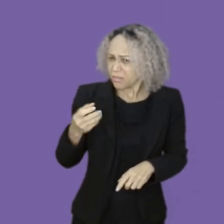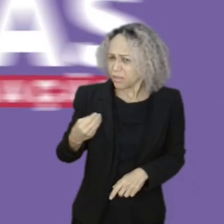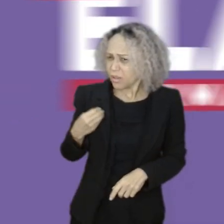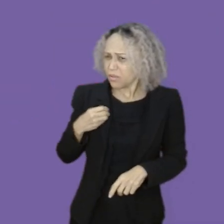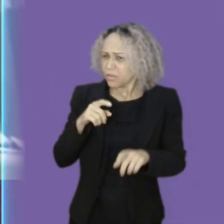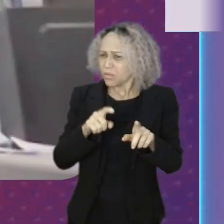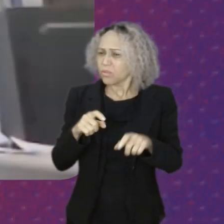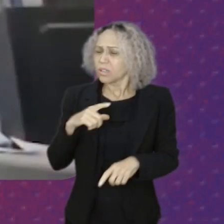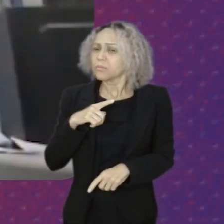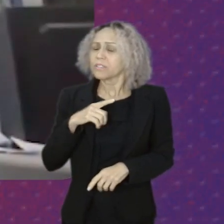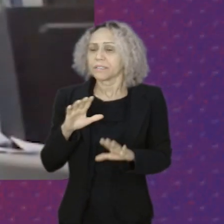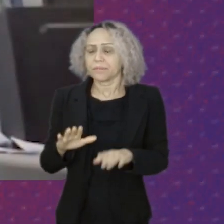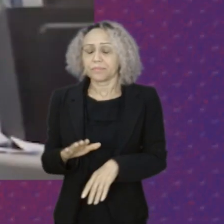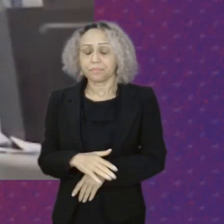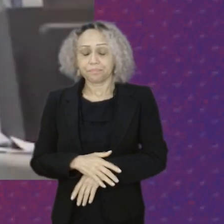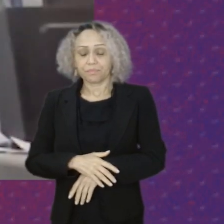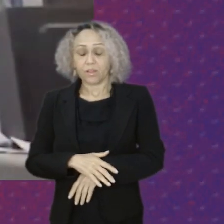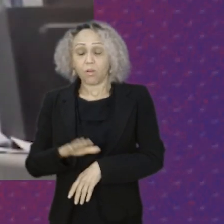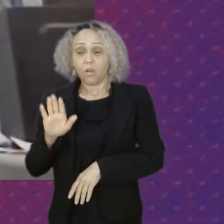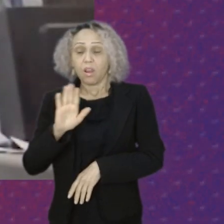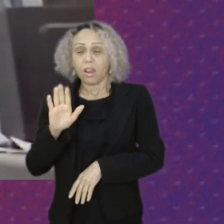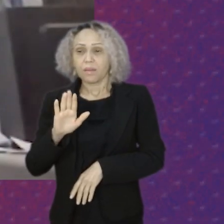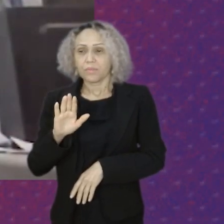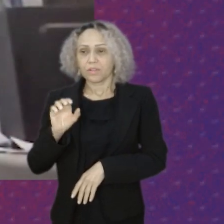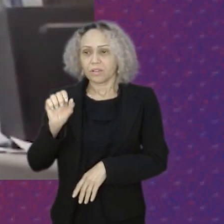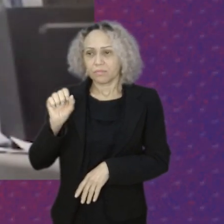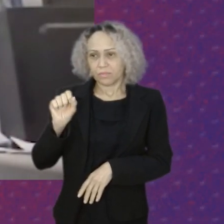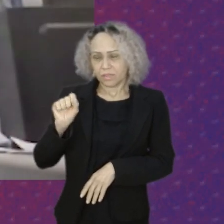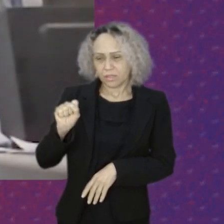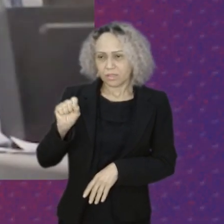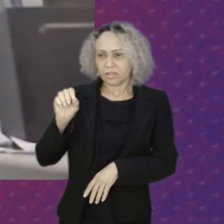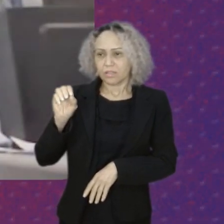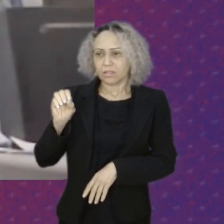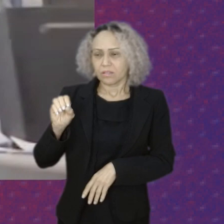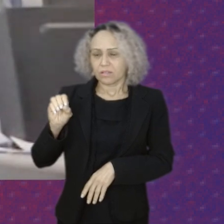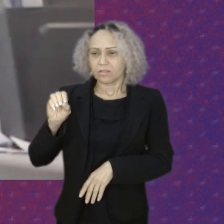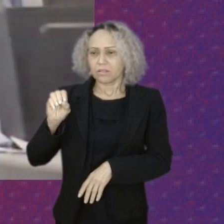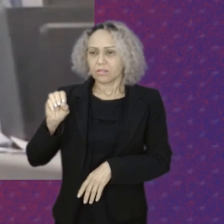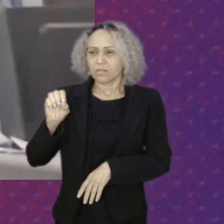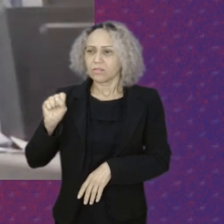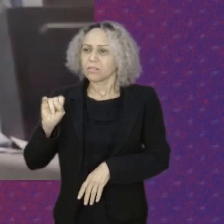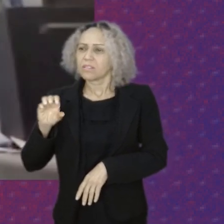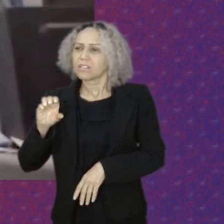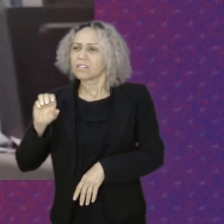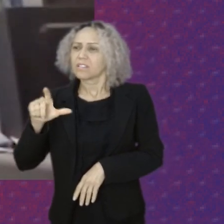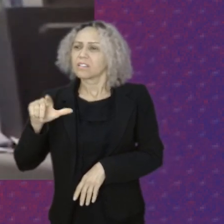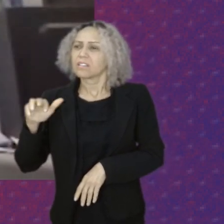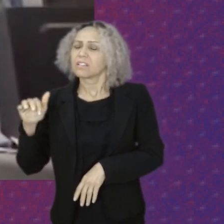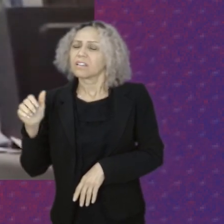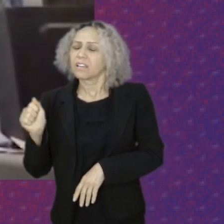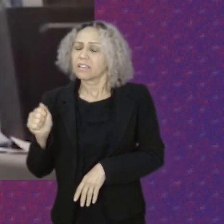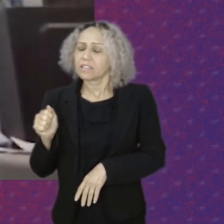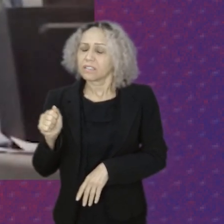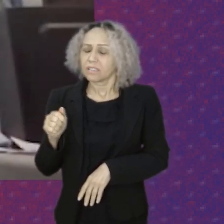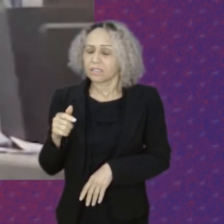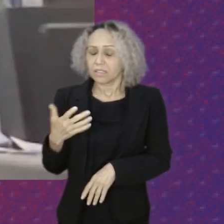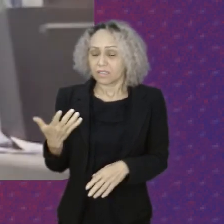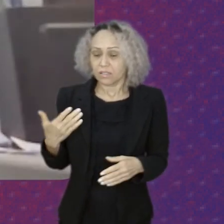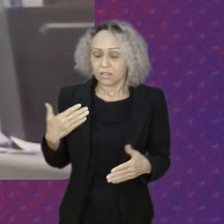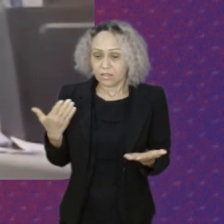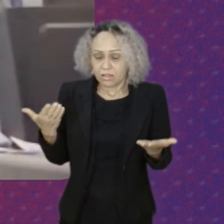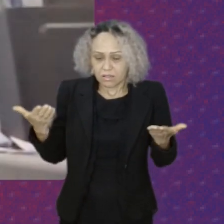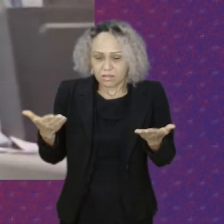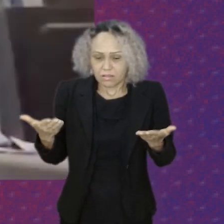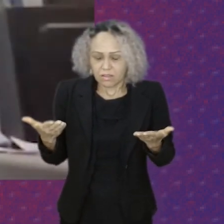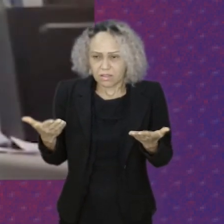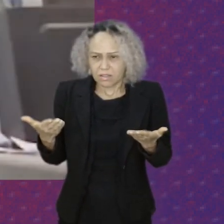tudo bem? Meu nome é José, sou lá de Ouro Verde de Minas, do quilombo Santa Cruz, né? Atualmente estou